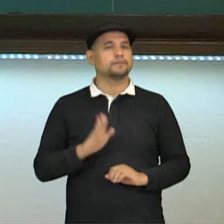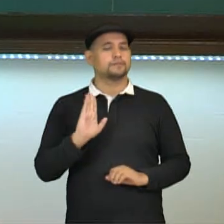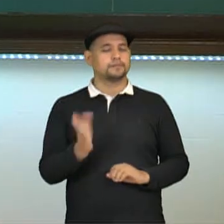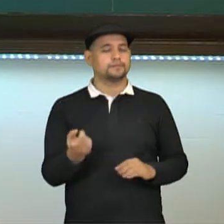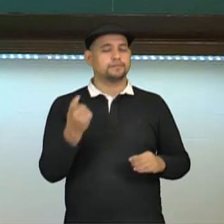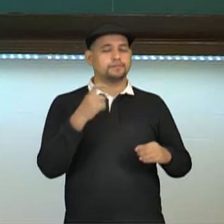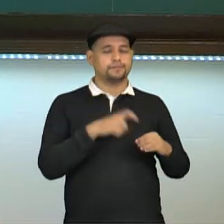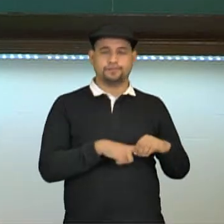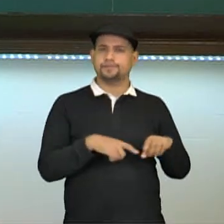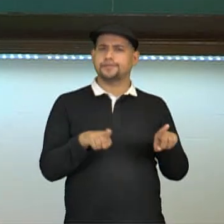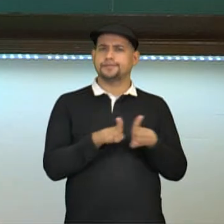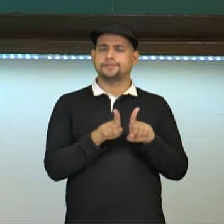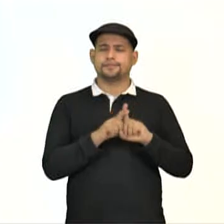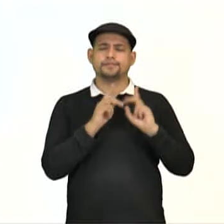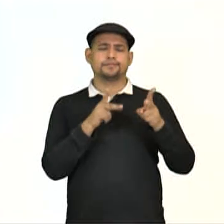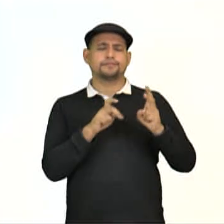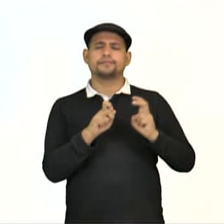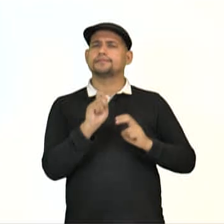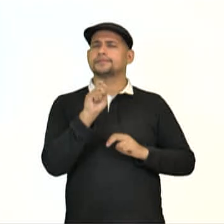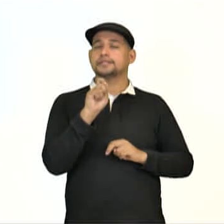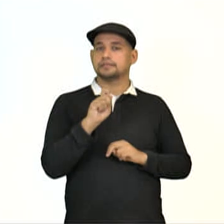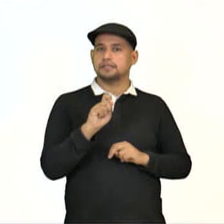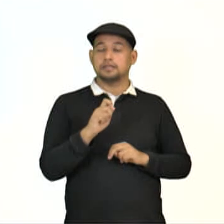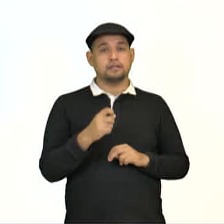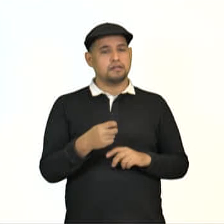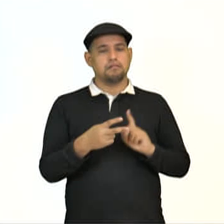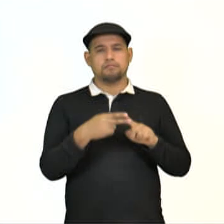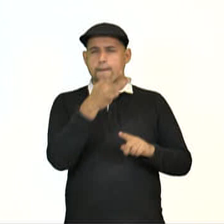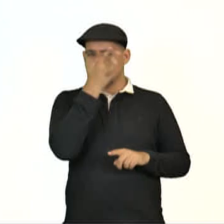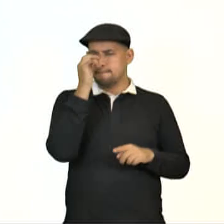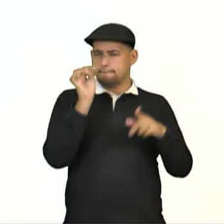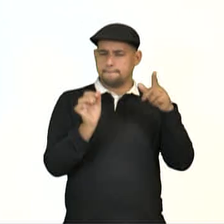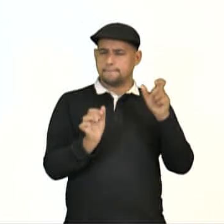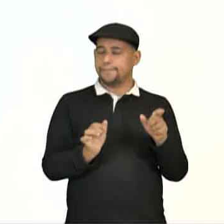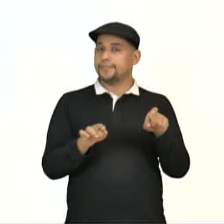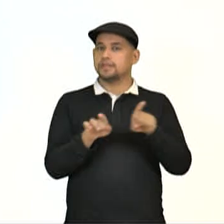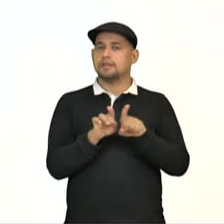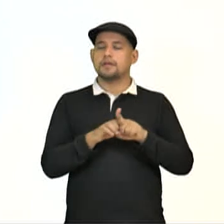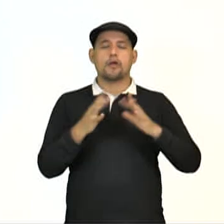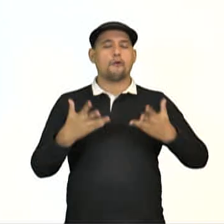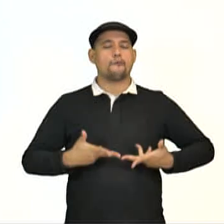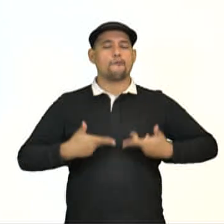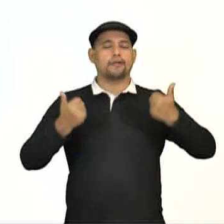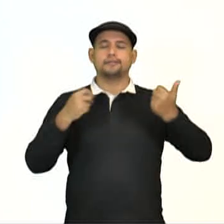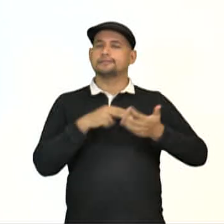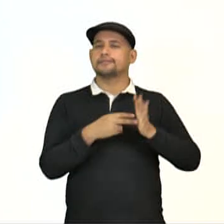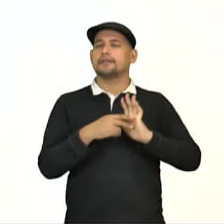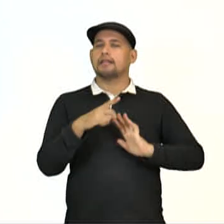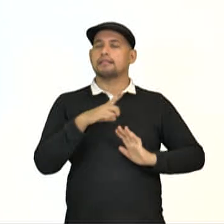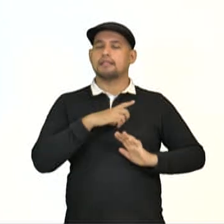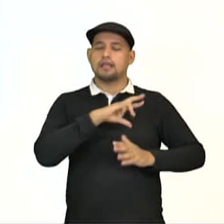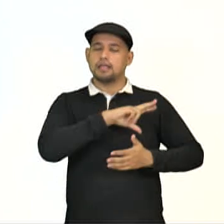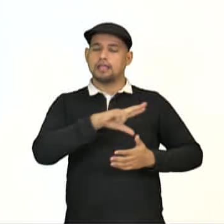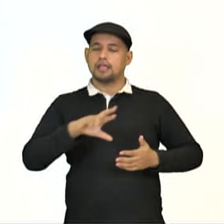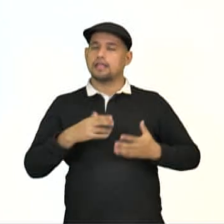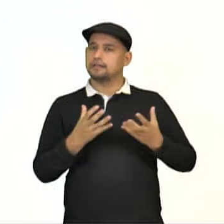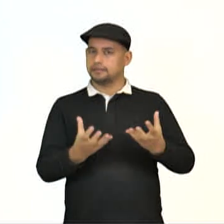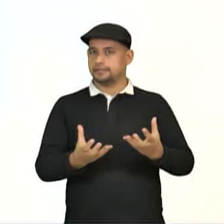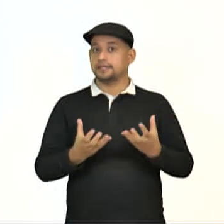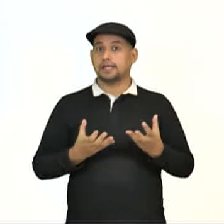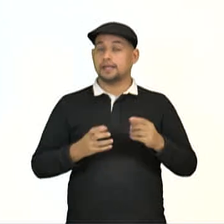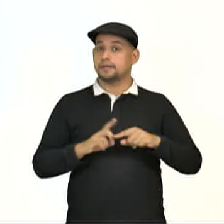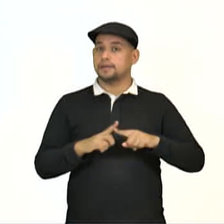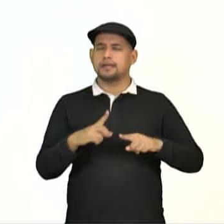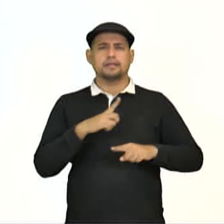Retomando então, pessoal, observem aqui que, segundo a personagem, sua maior qualidade é ter o que os outros querem ter.